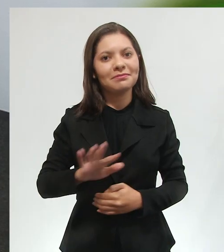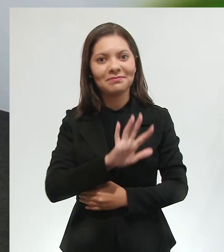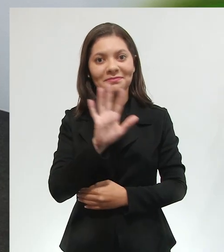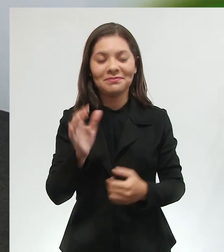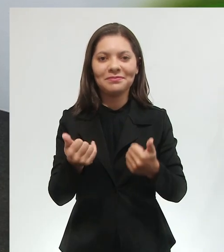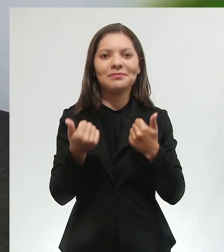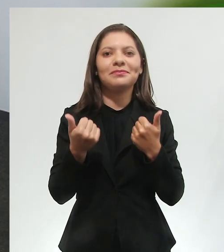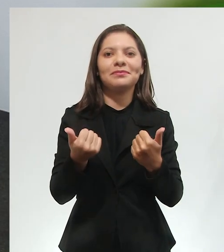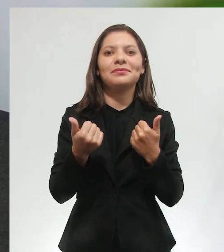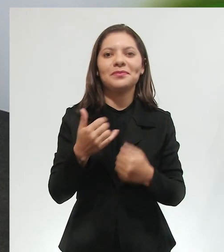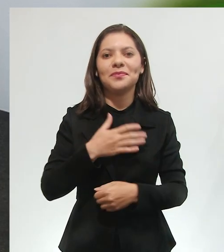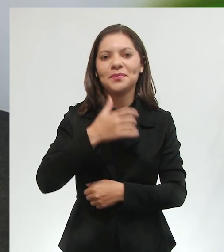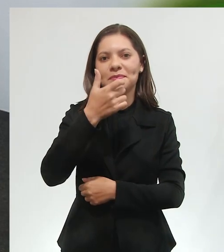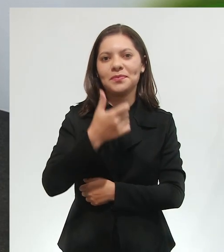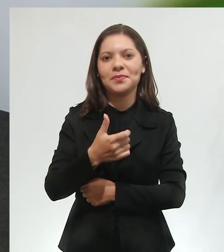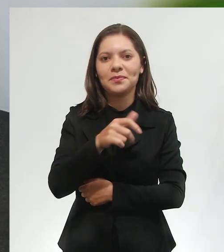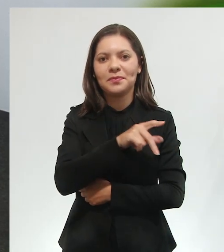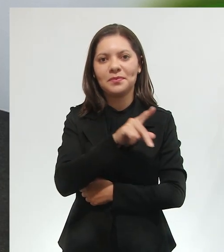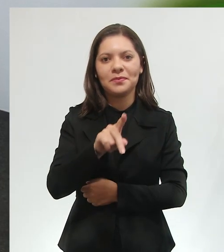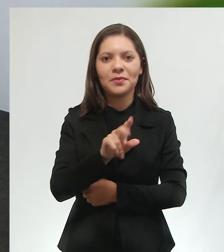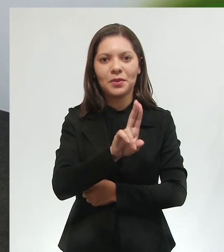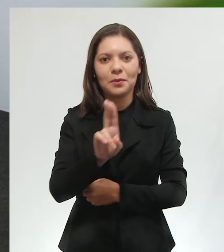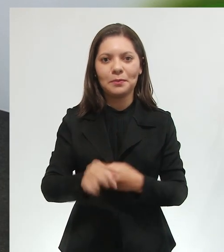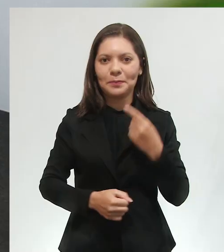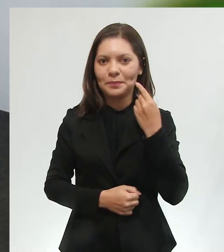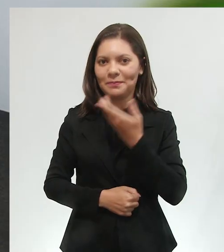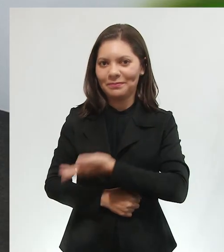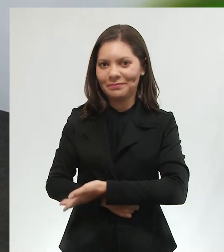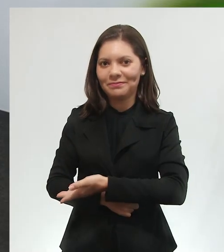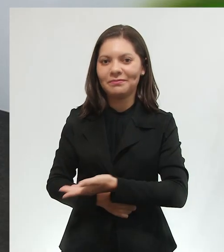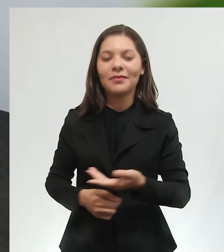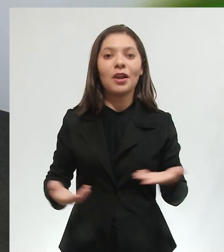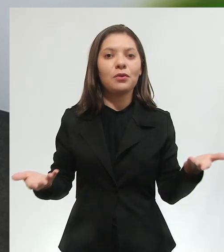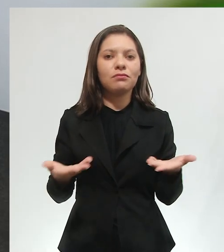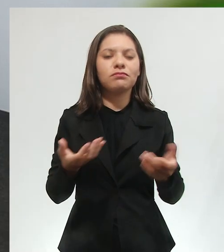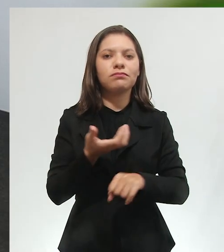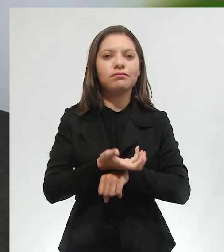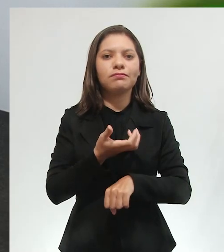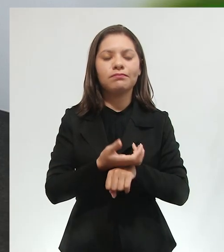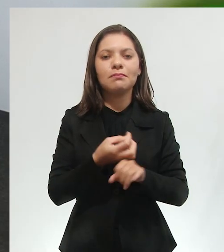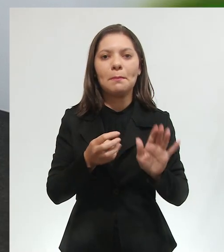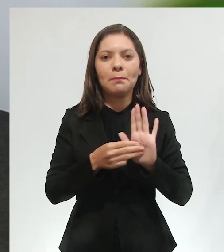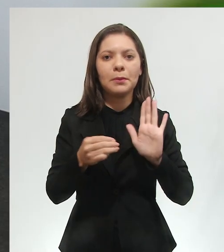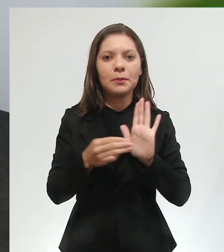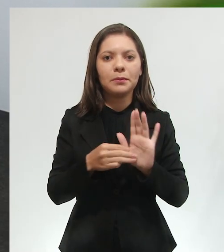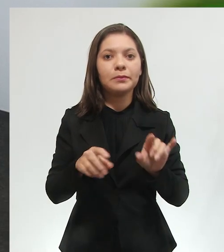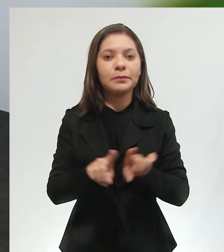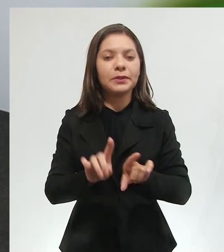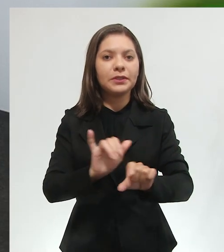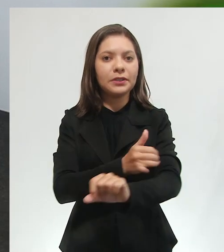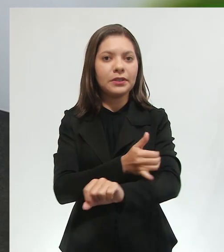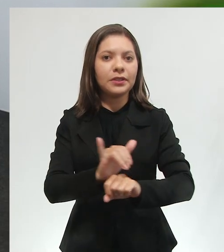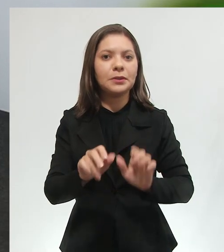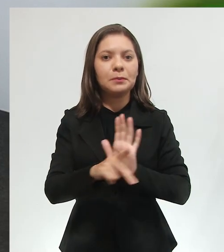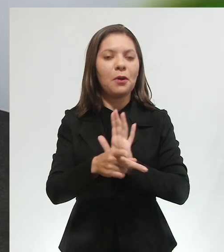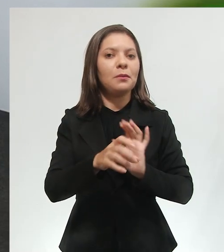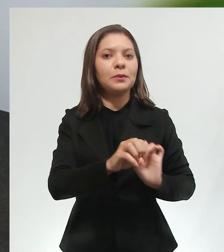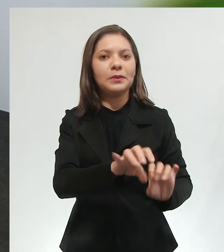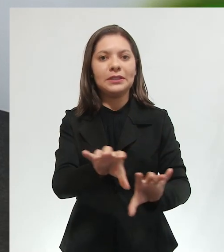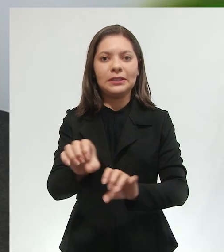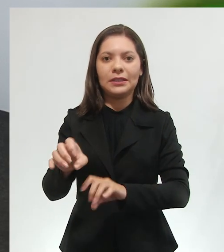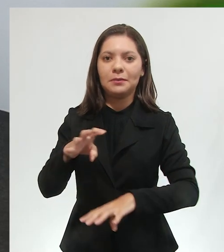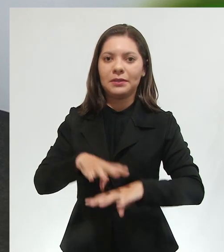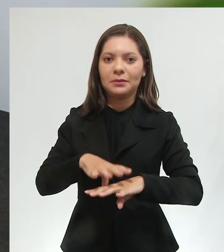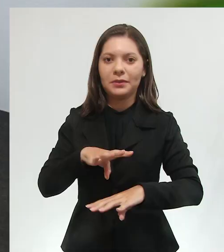Olá, tudo bem? Eu sou o professor José Fábio e esta é a disciplina de Metodologias e Estratégias de Ensino da